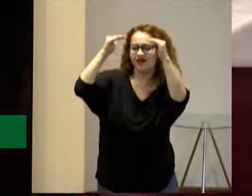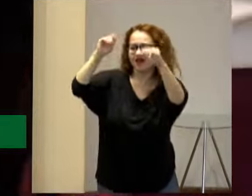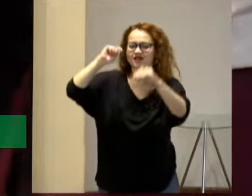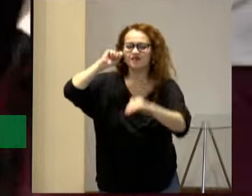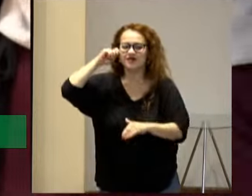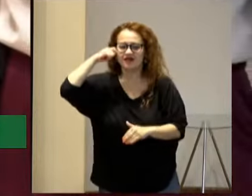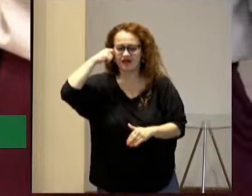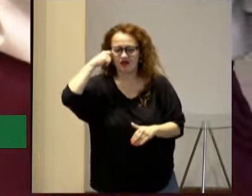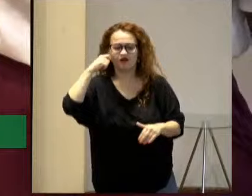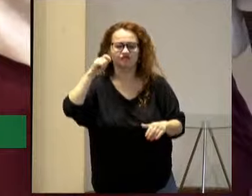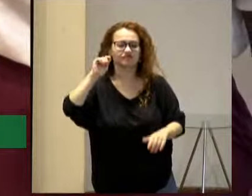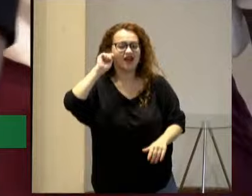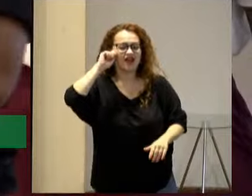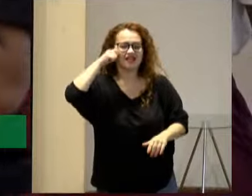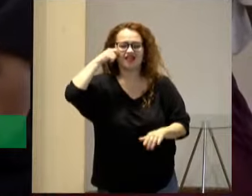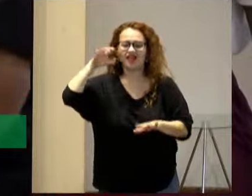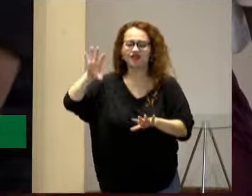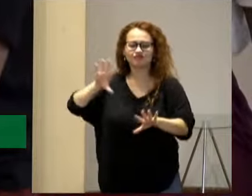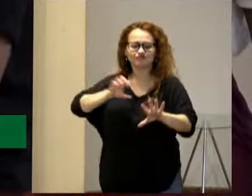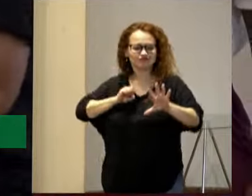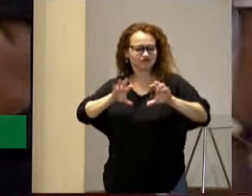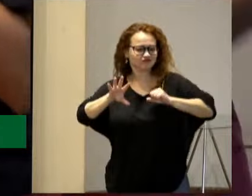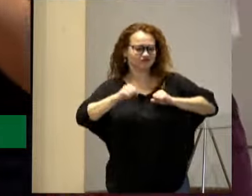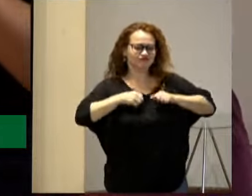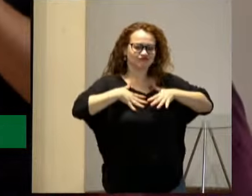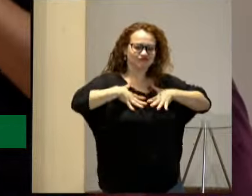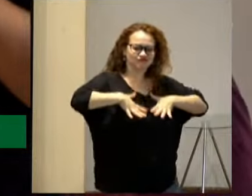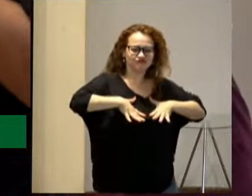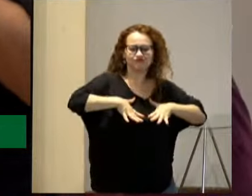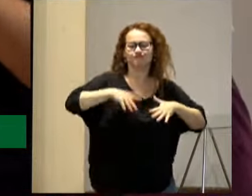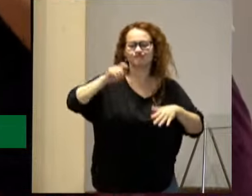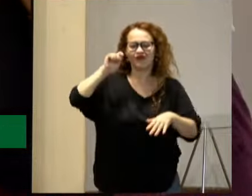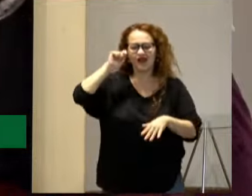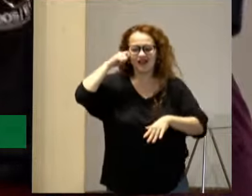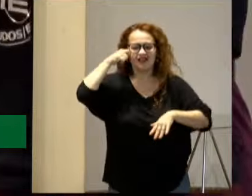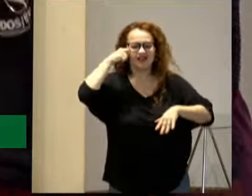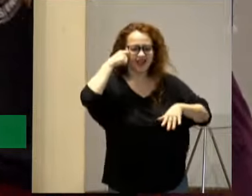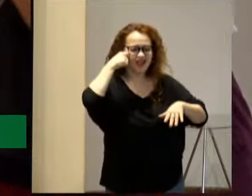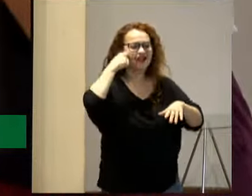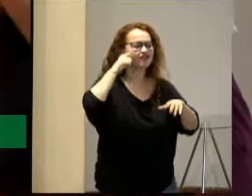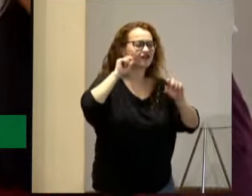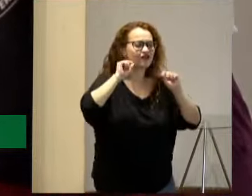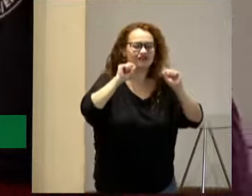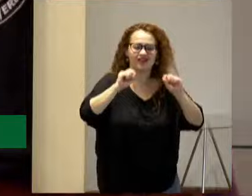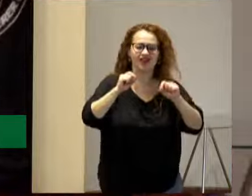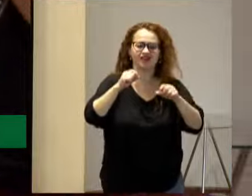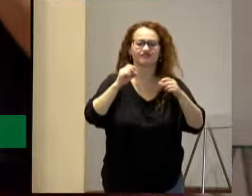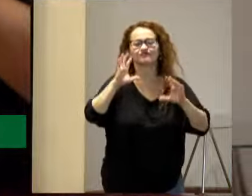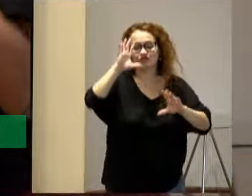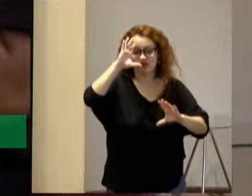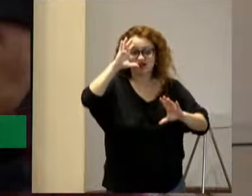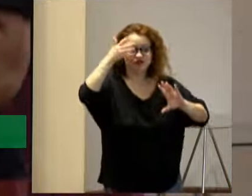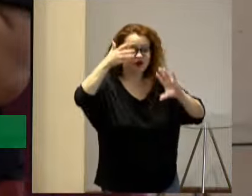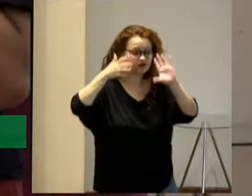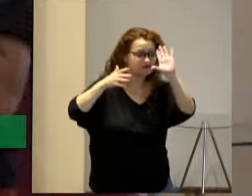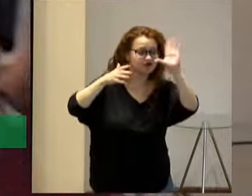é inspiração. Negro é silêncio, é luto. Negro é a